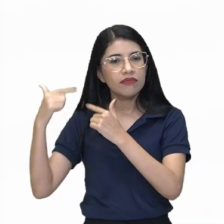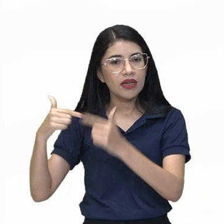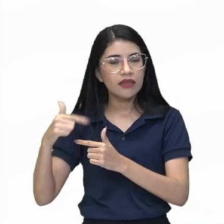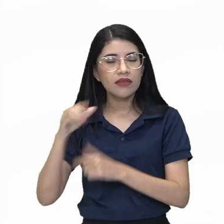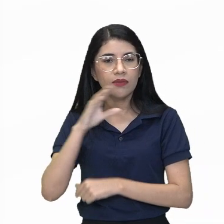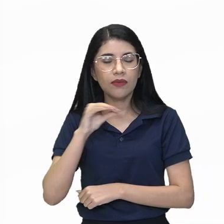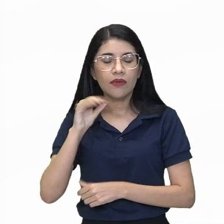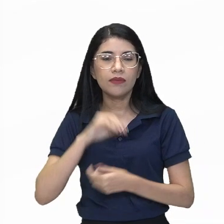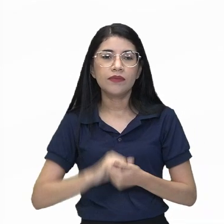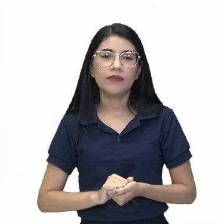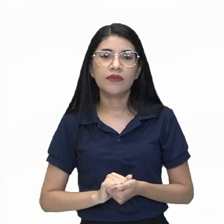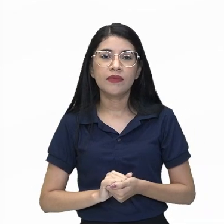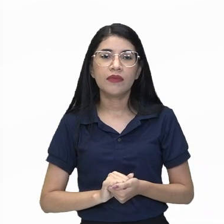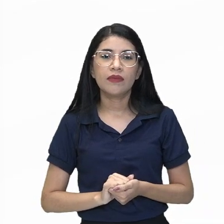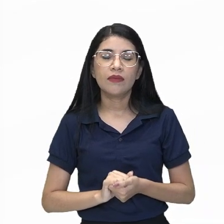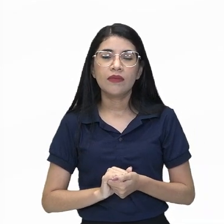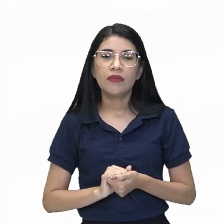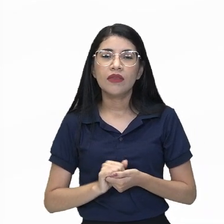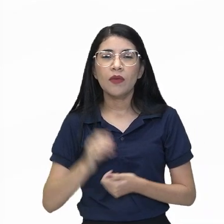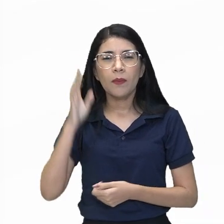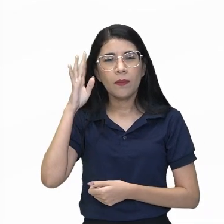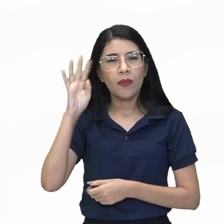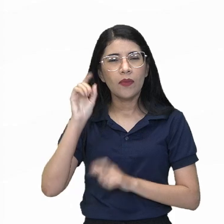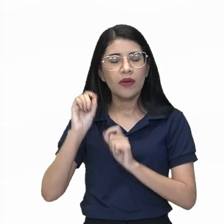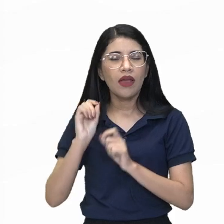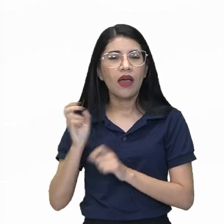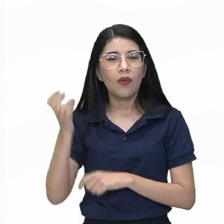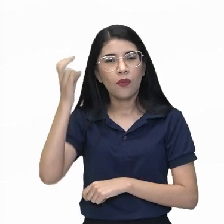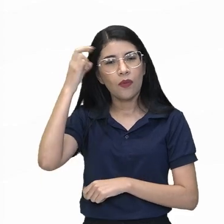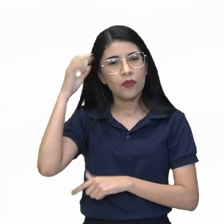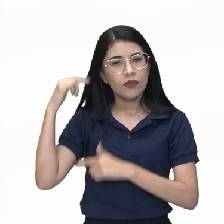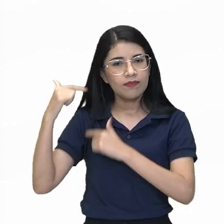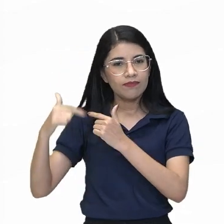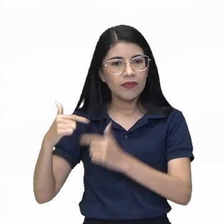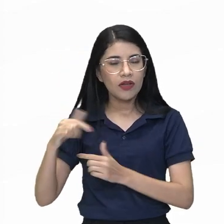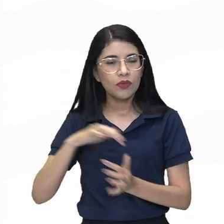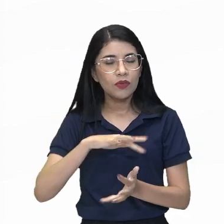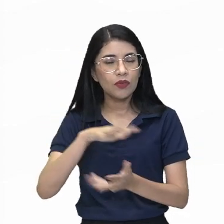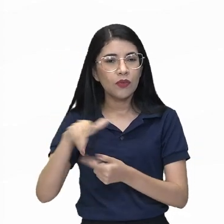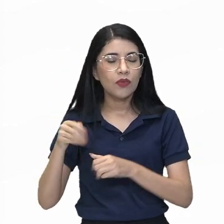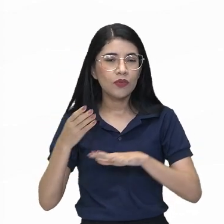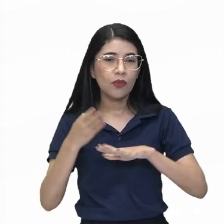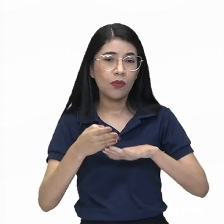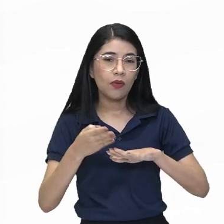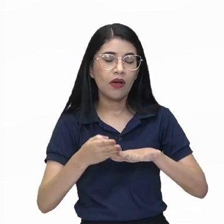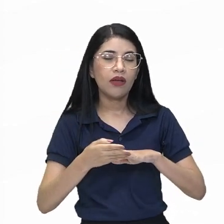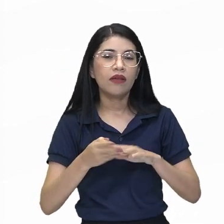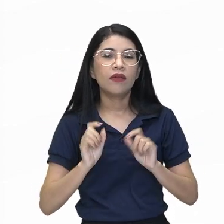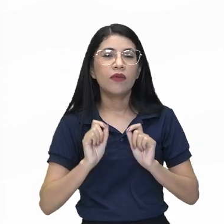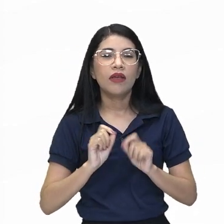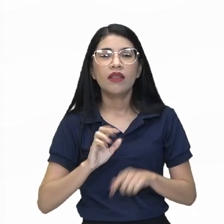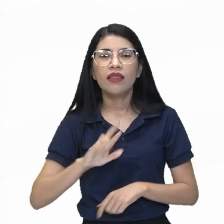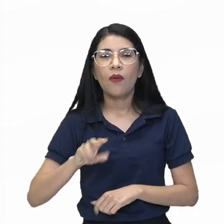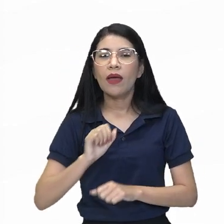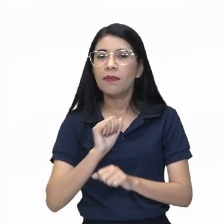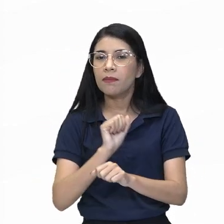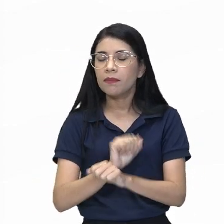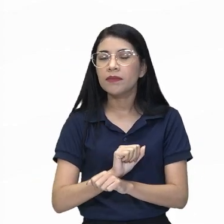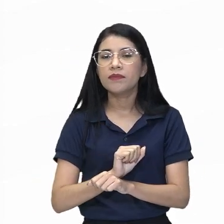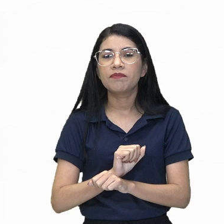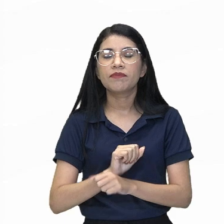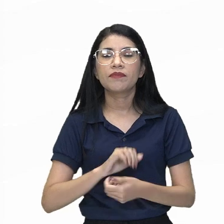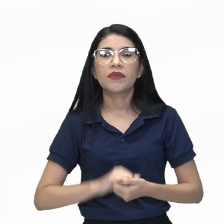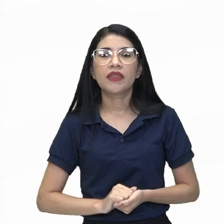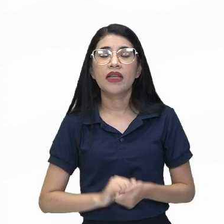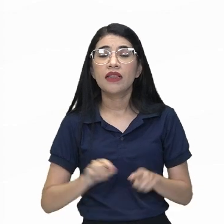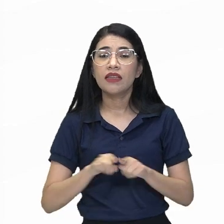popular no mundo contemporâneo, necessário se faz perceber que esta não é estática, tampouco